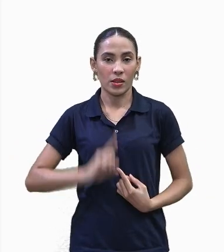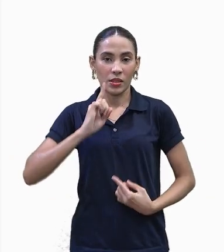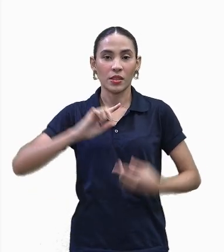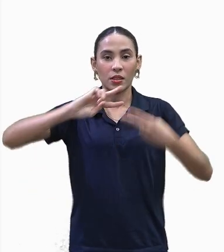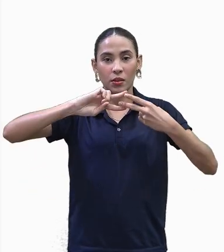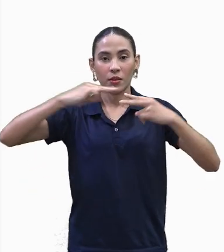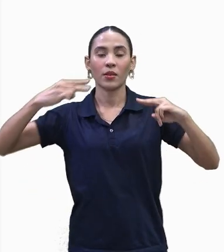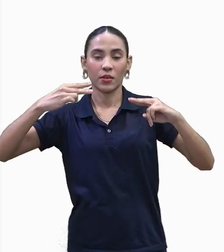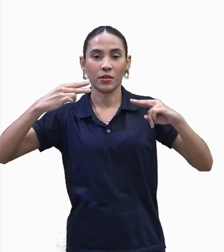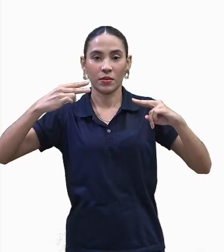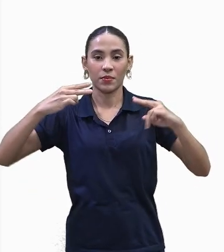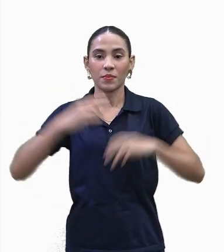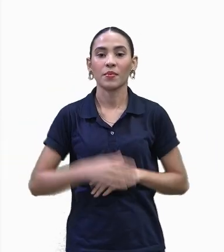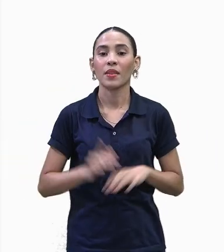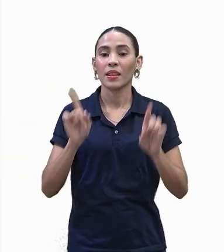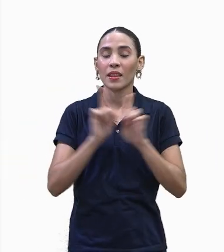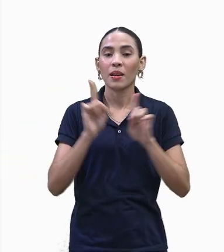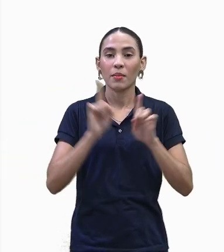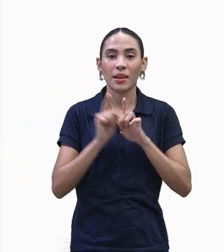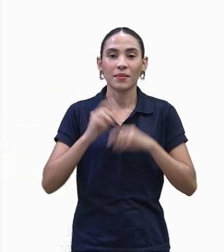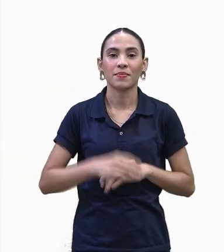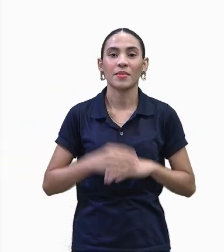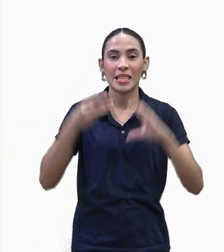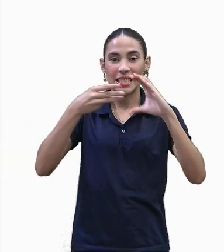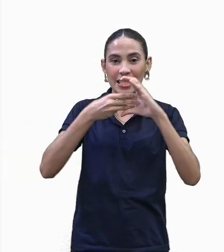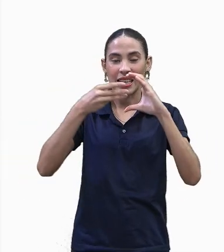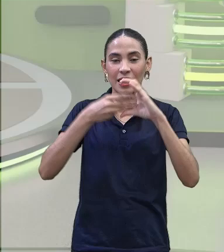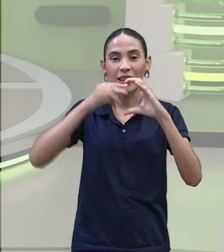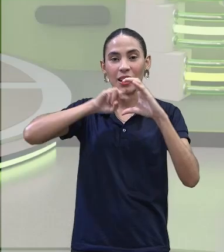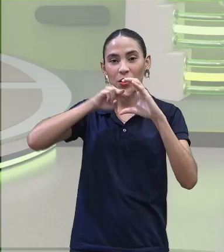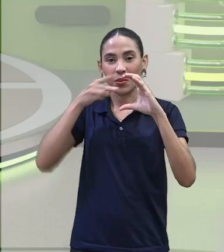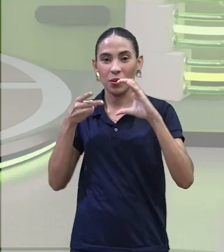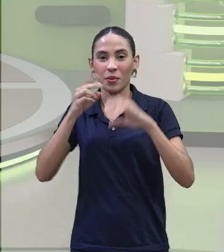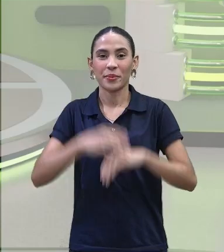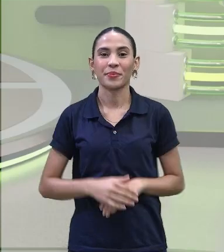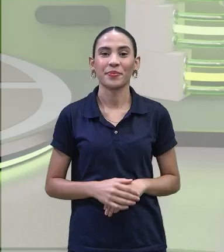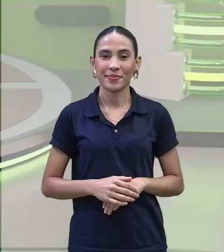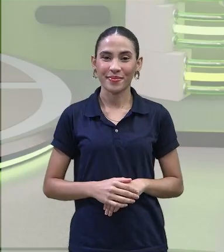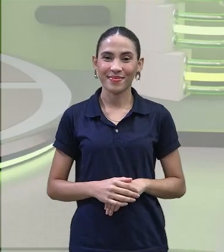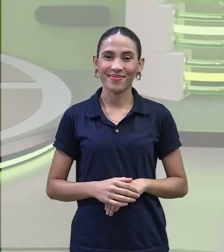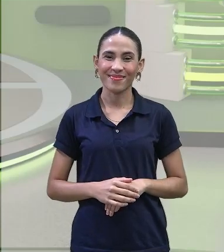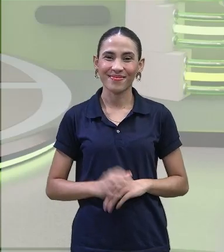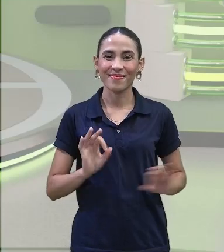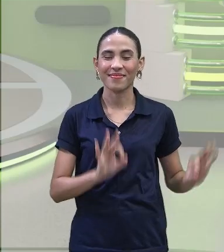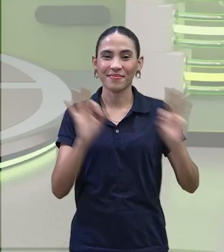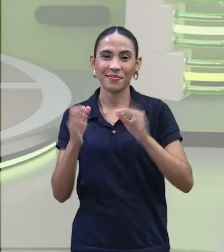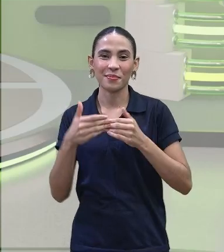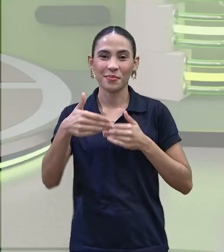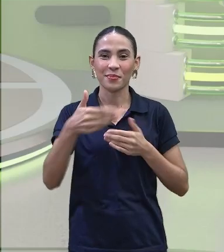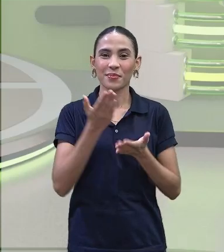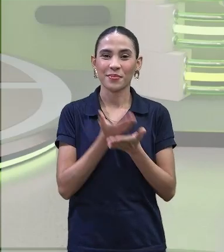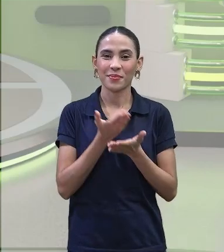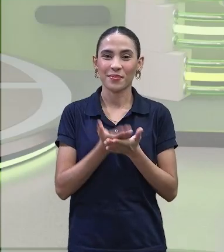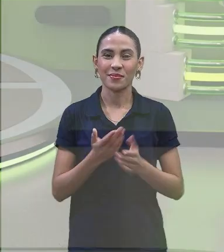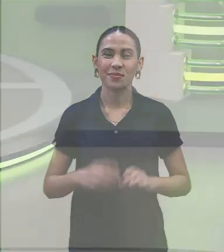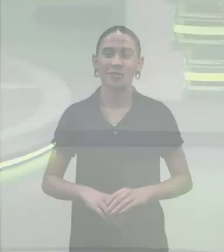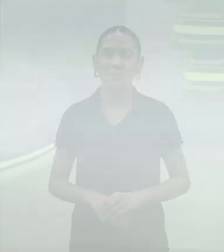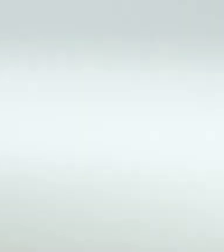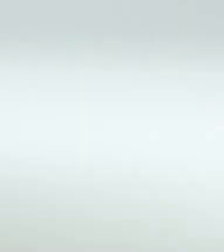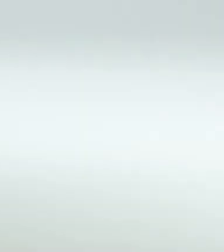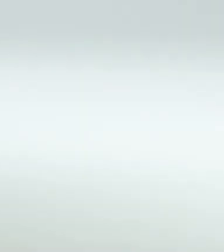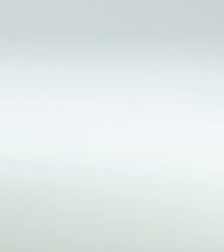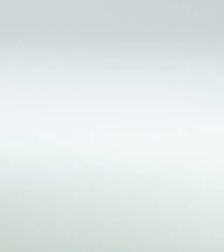geneticamente modificados, e, por fim, células-tronco. E vamos à nossa aula.